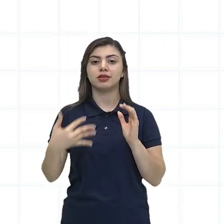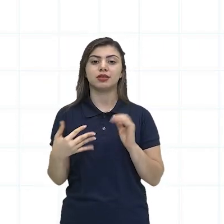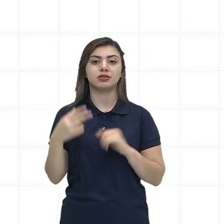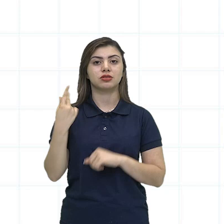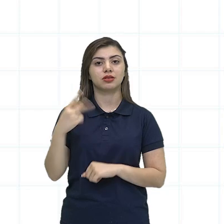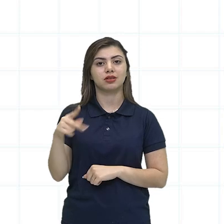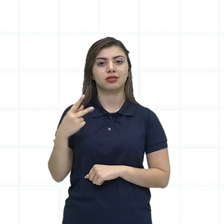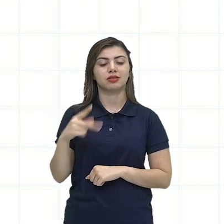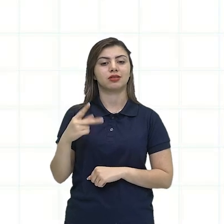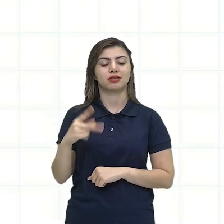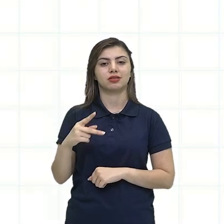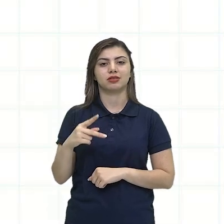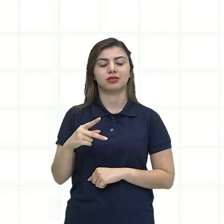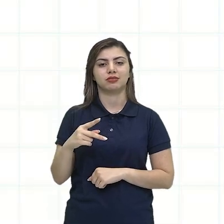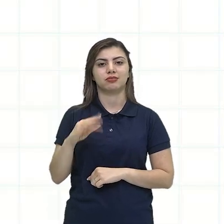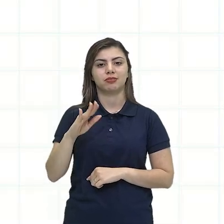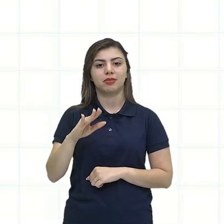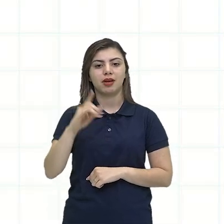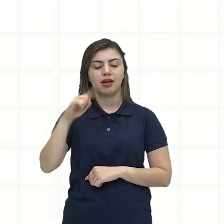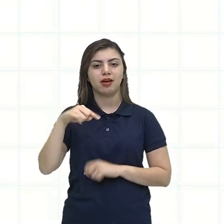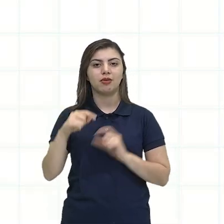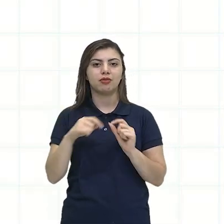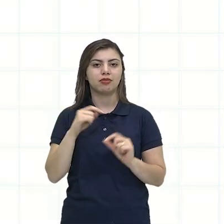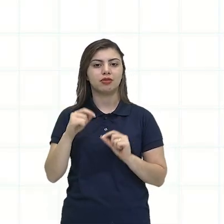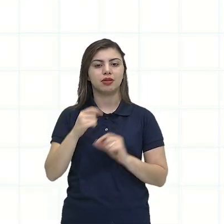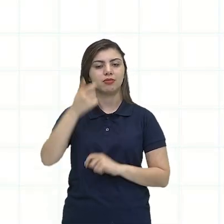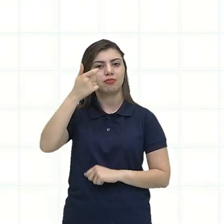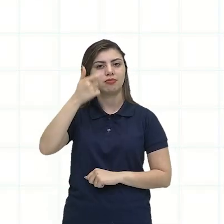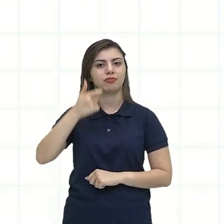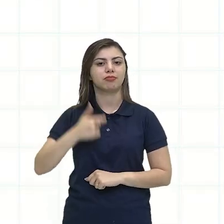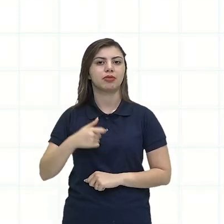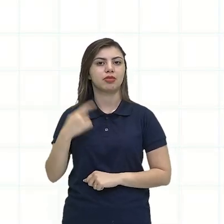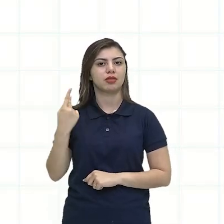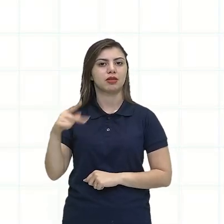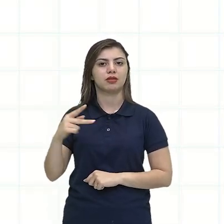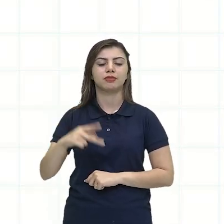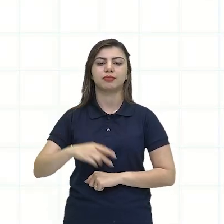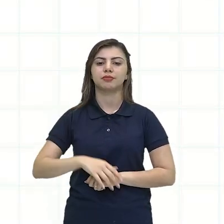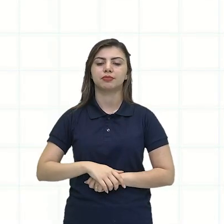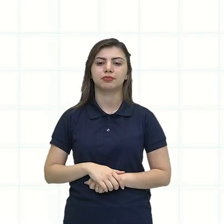dele, só que é a aparência, ok? Vejam.